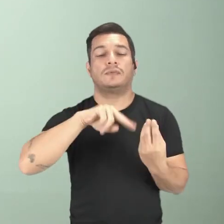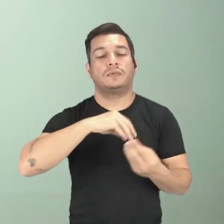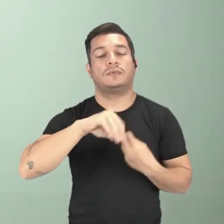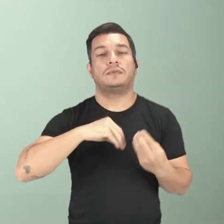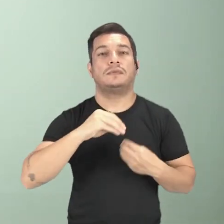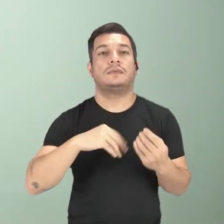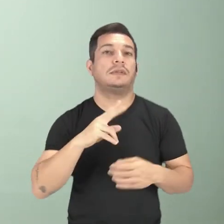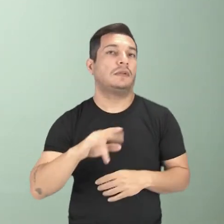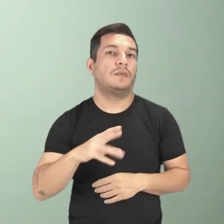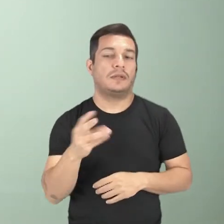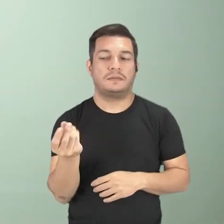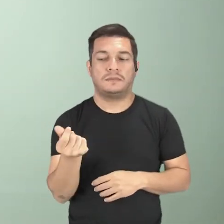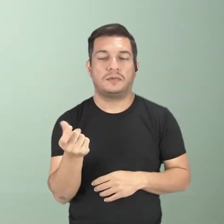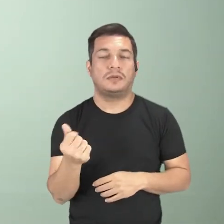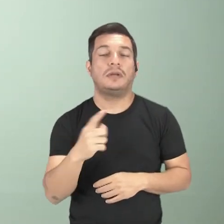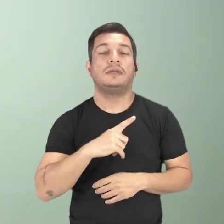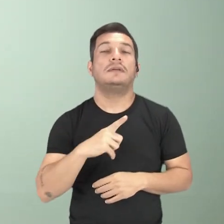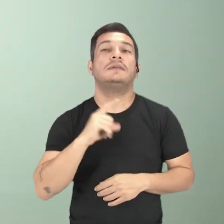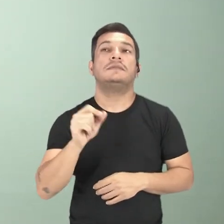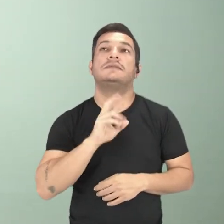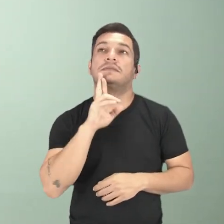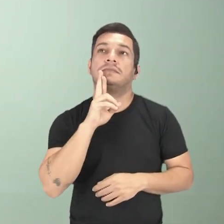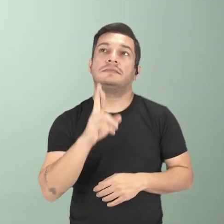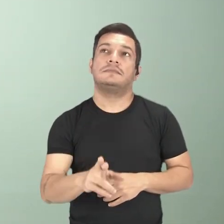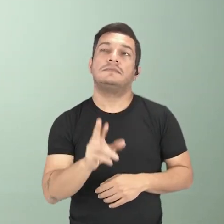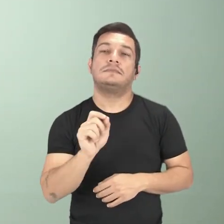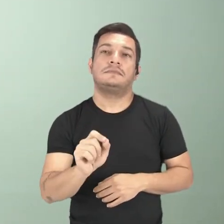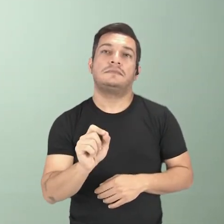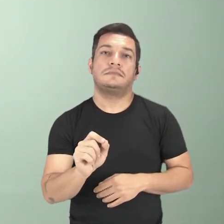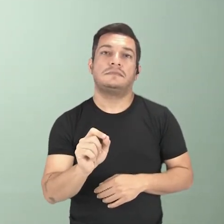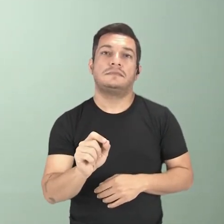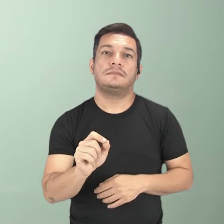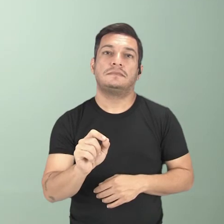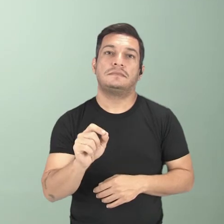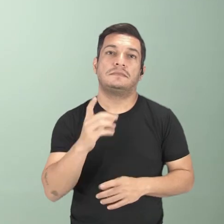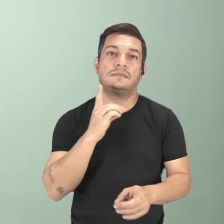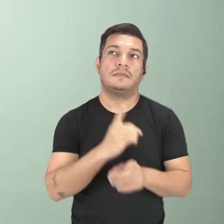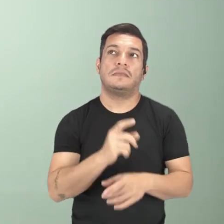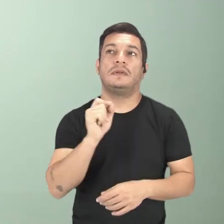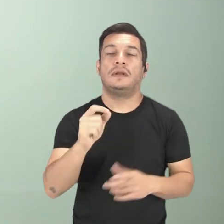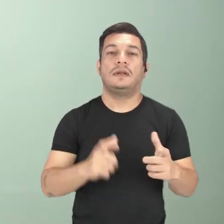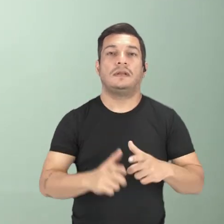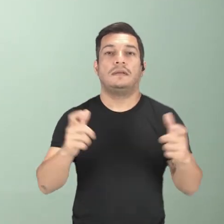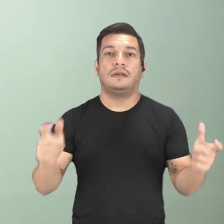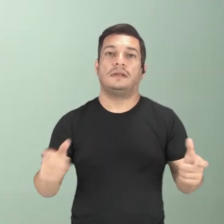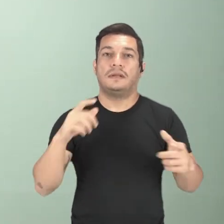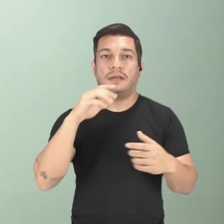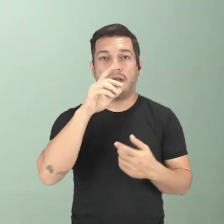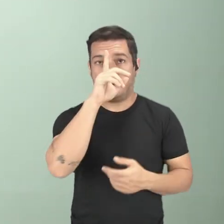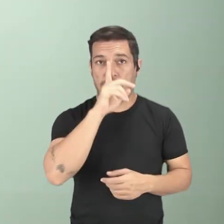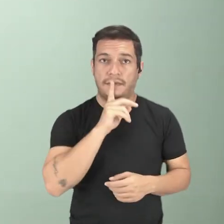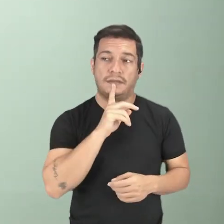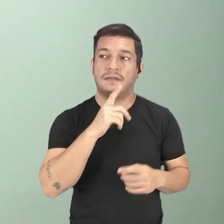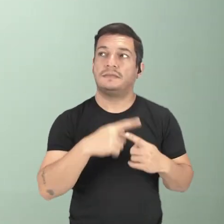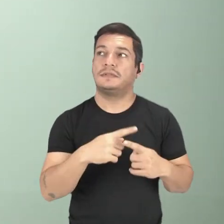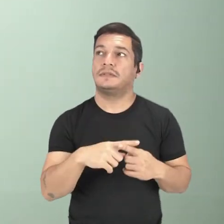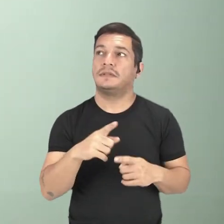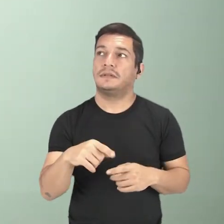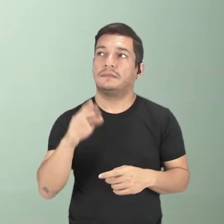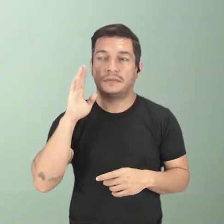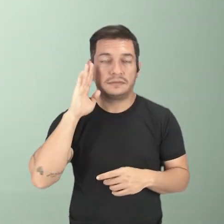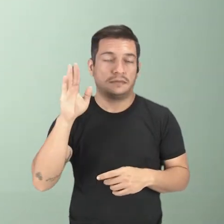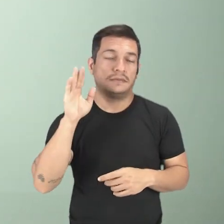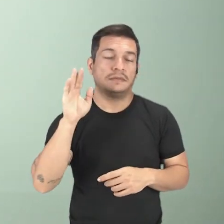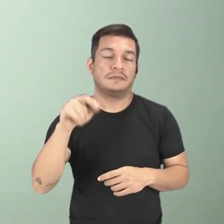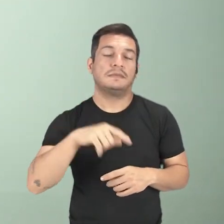eram mais puros, eu tive o resultado e encontrar na sua maioria amarelo, porque o amarelo era dominante, mas o